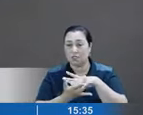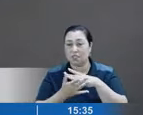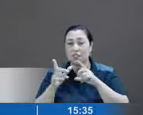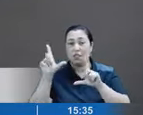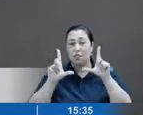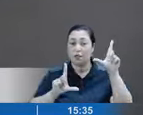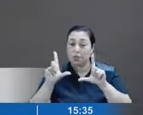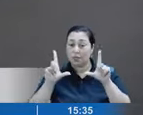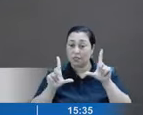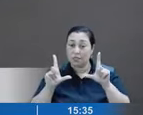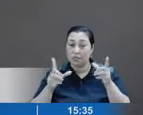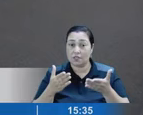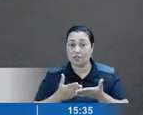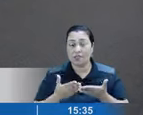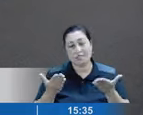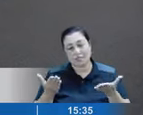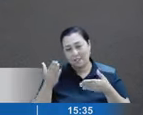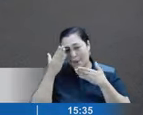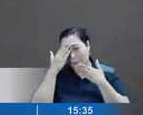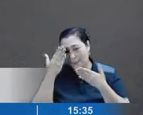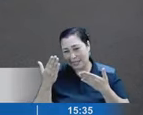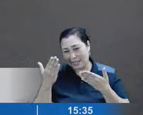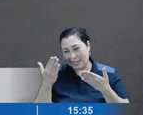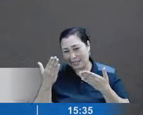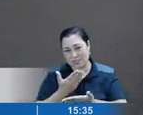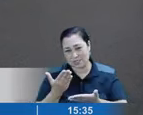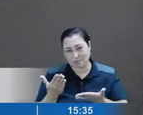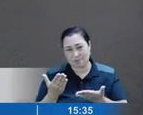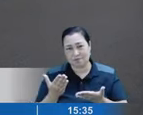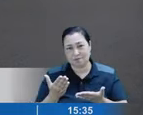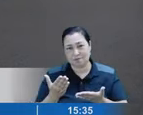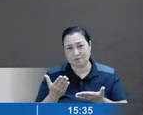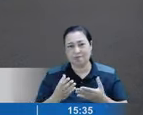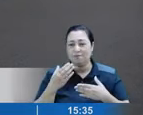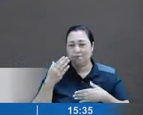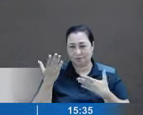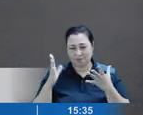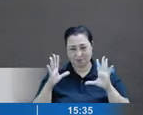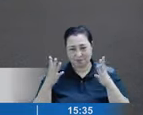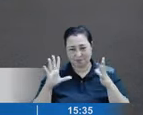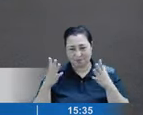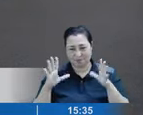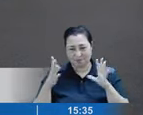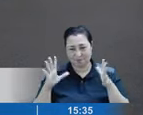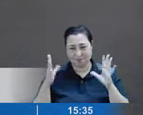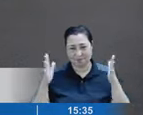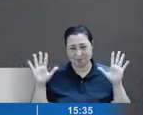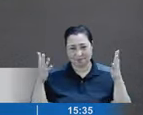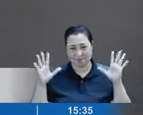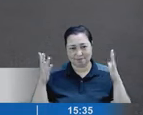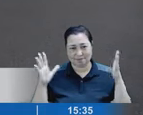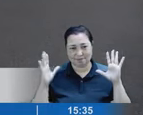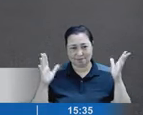pela TV. E até a próxima. Obrigada, doutora Kátia. Obrigada a todos. Uma vez eu que agradeço.